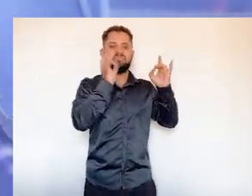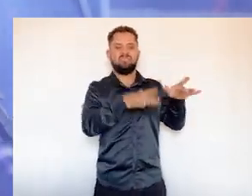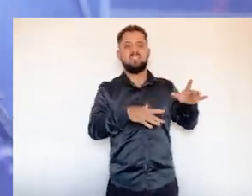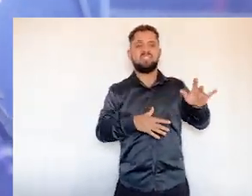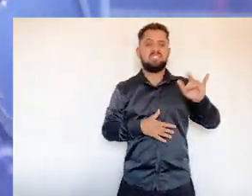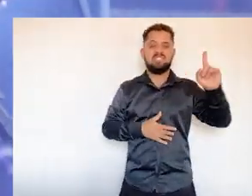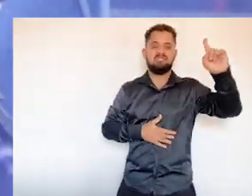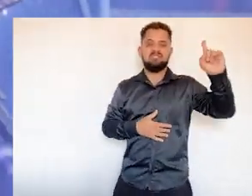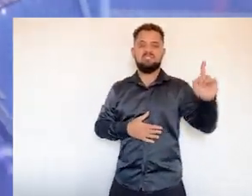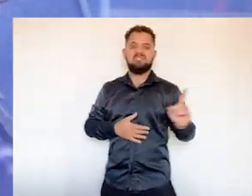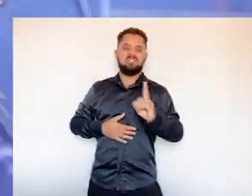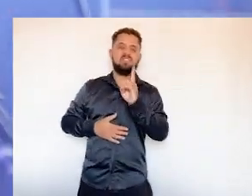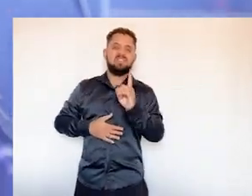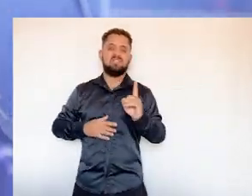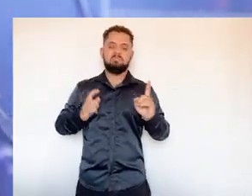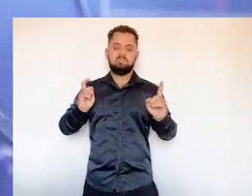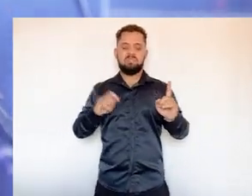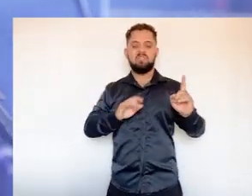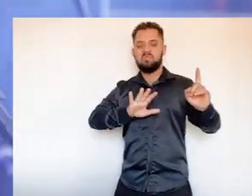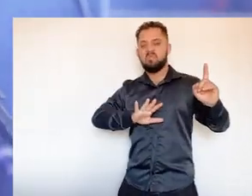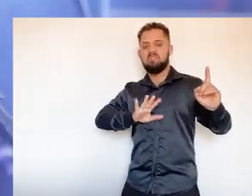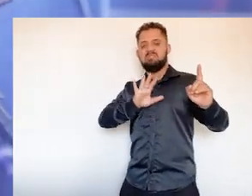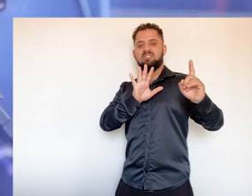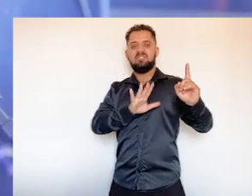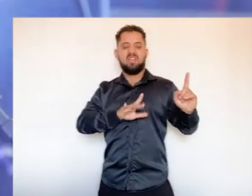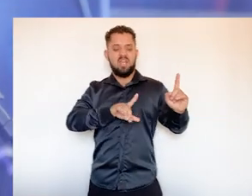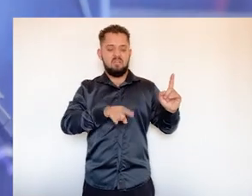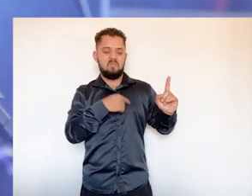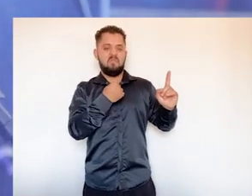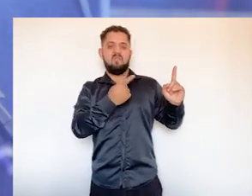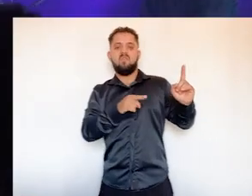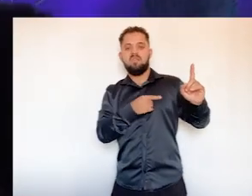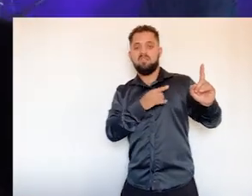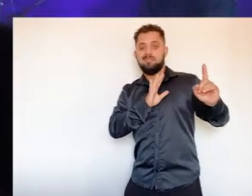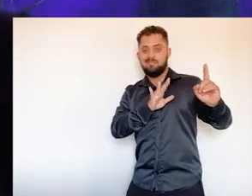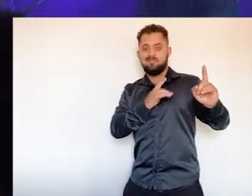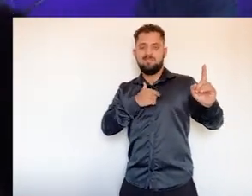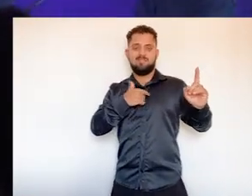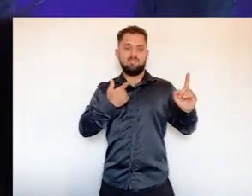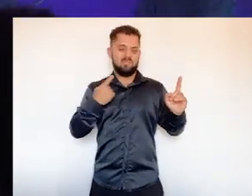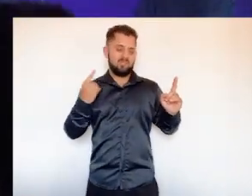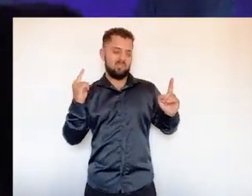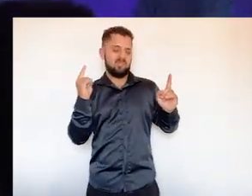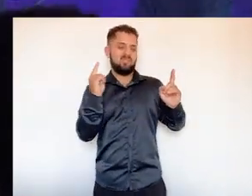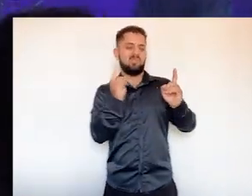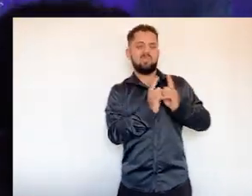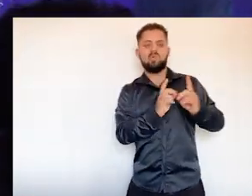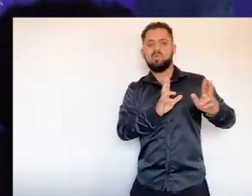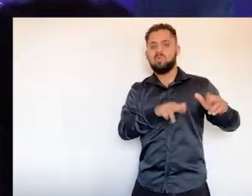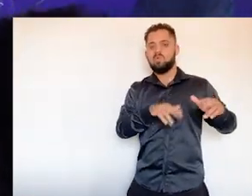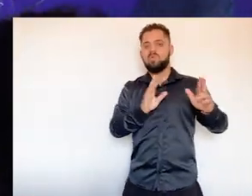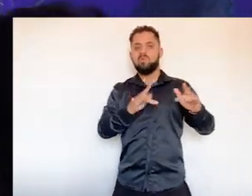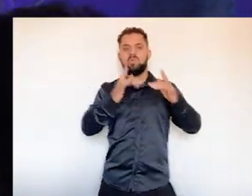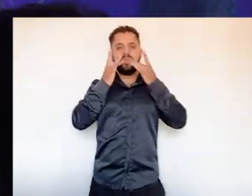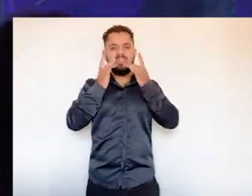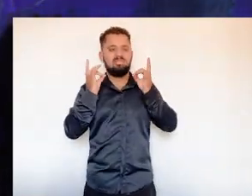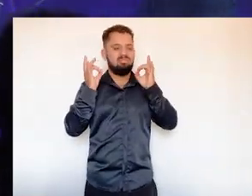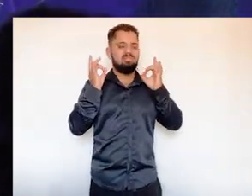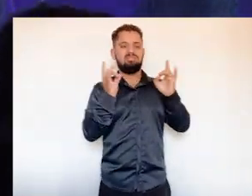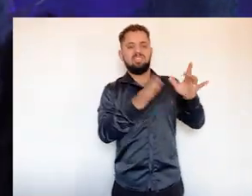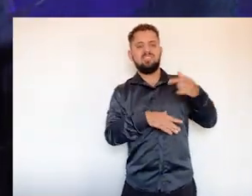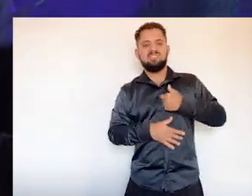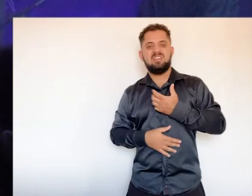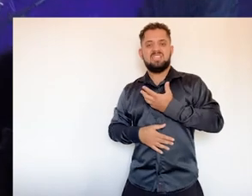Se chove, só num olhado for trazer alguma coisa. Vê se traz a novidade, eu tô cansado. Vê se chove, só num